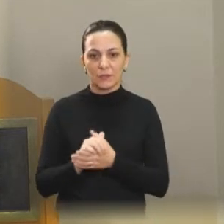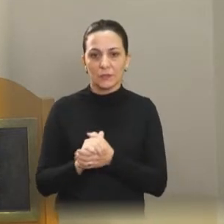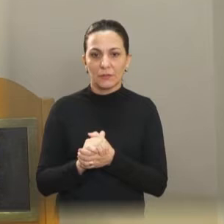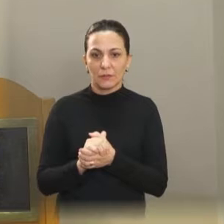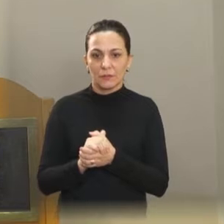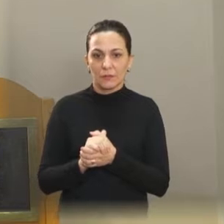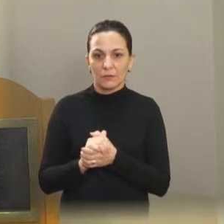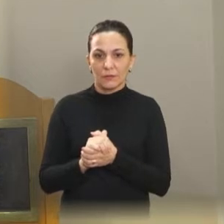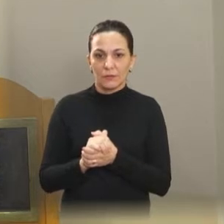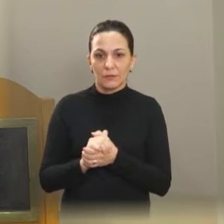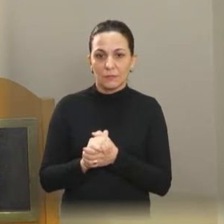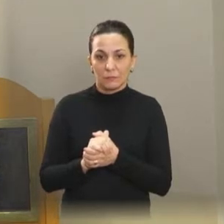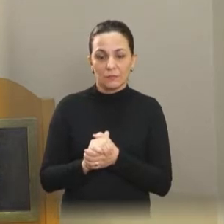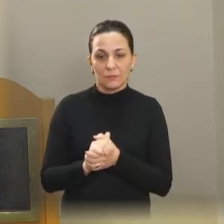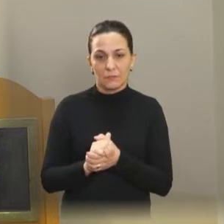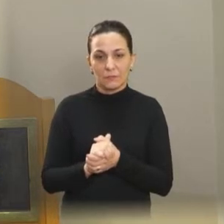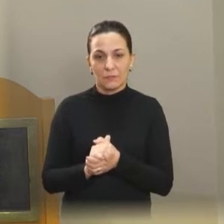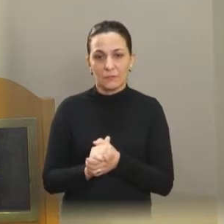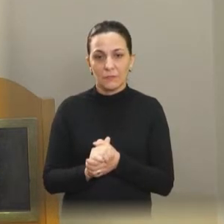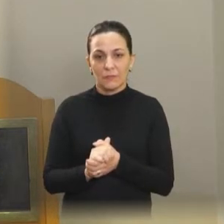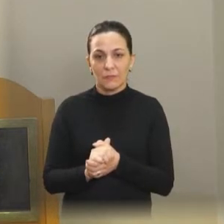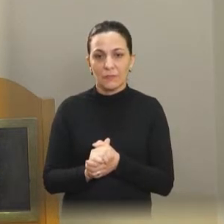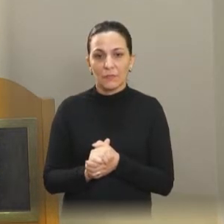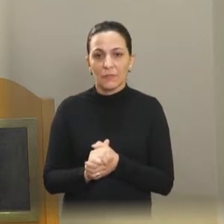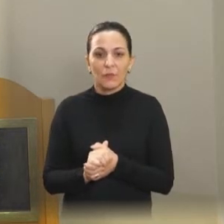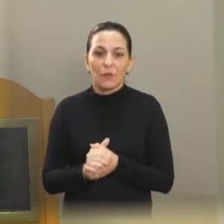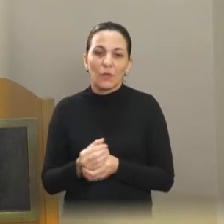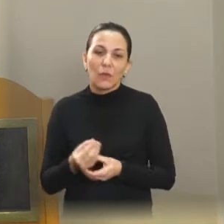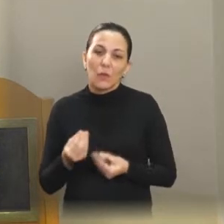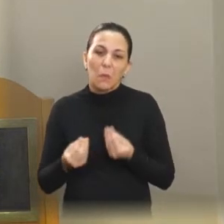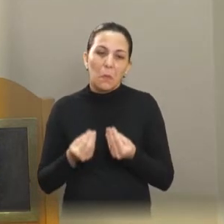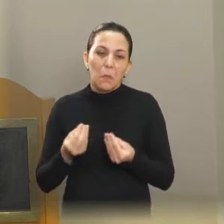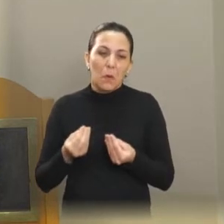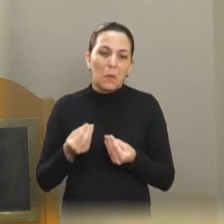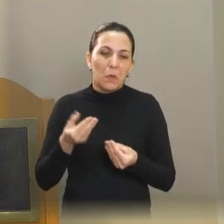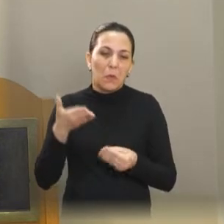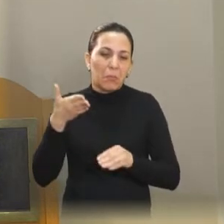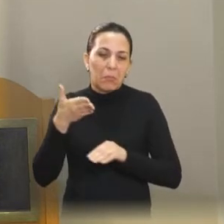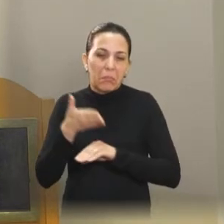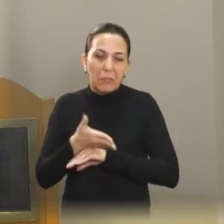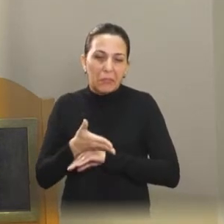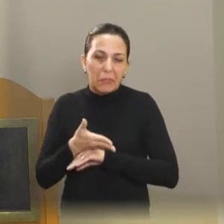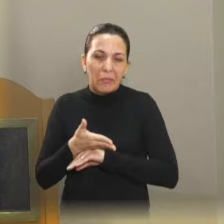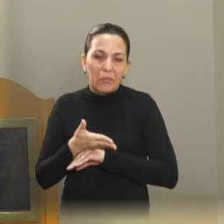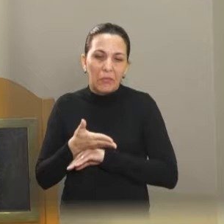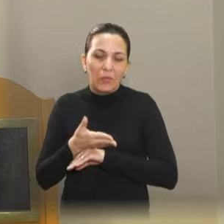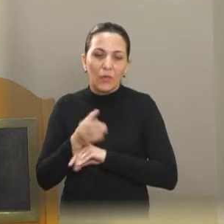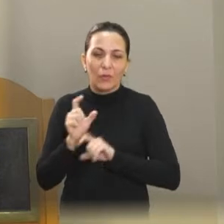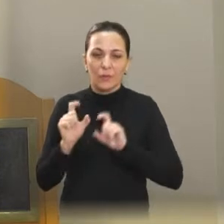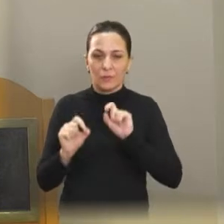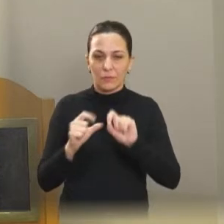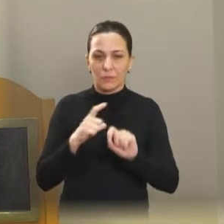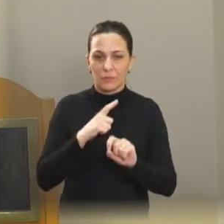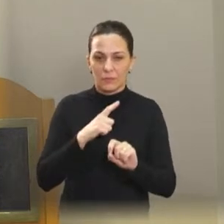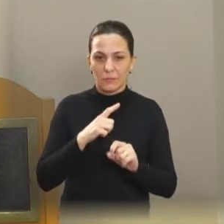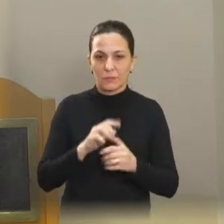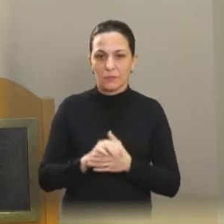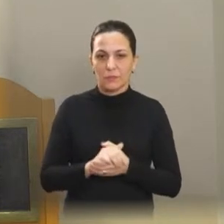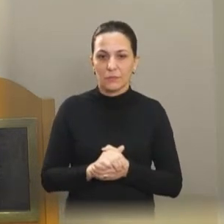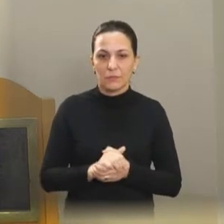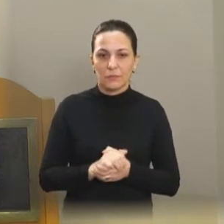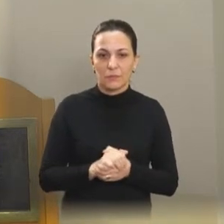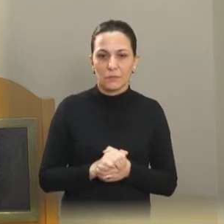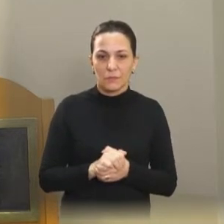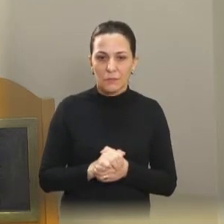pede é isso que eu não pode sair com tranquilidade a sua casa né não é mais que é isso é que a população que é